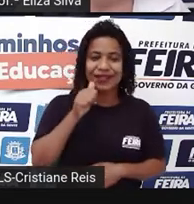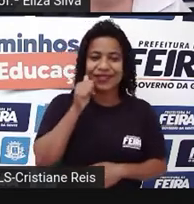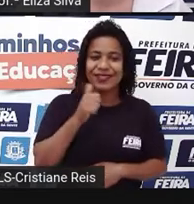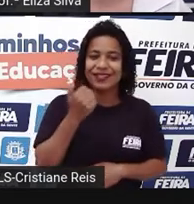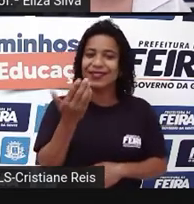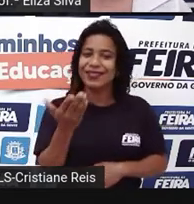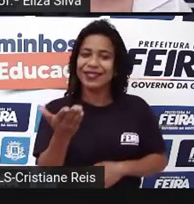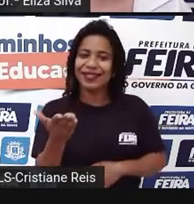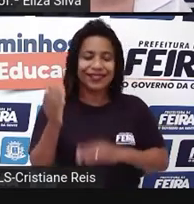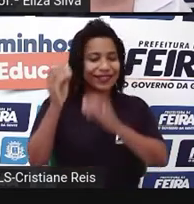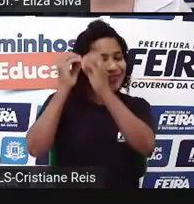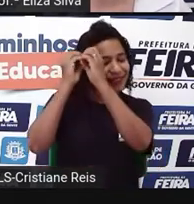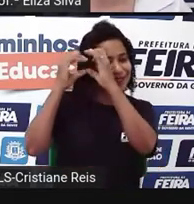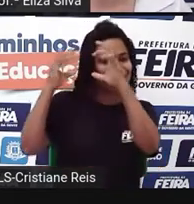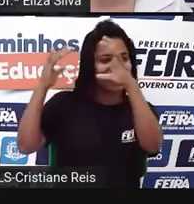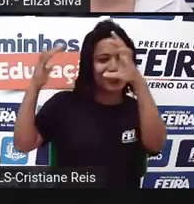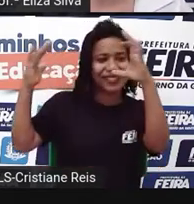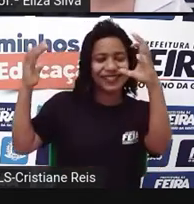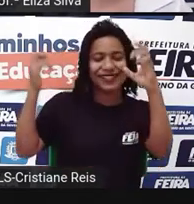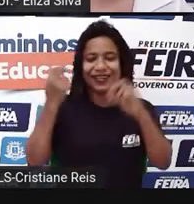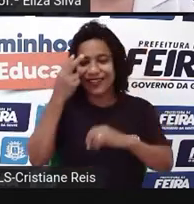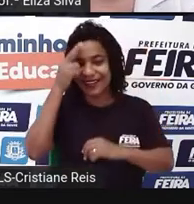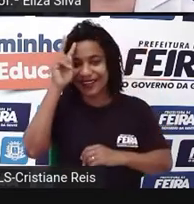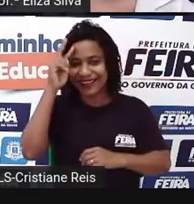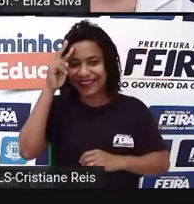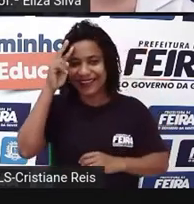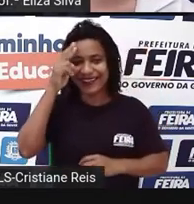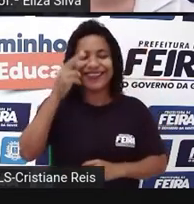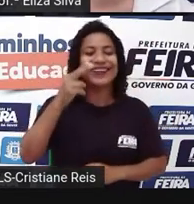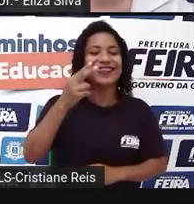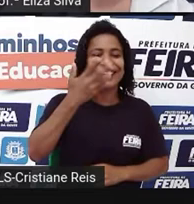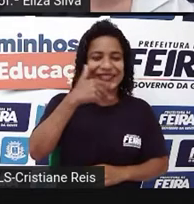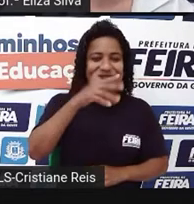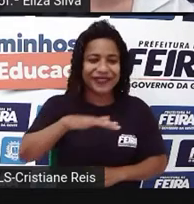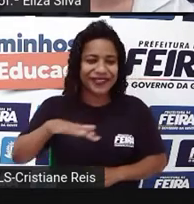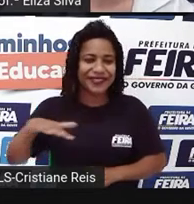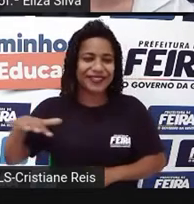fada? Quem não conhece? Where is Cinderella from?